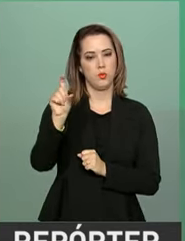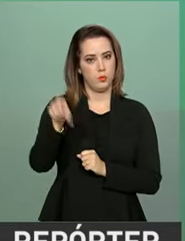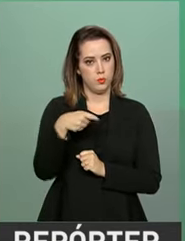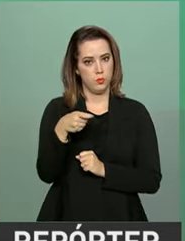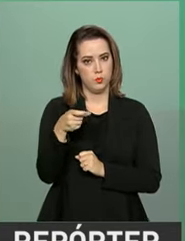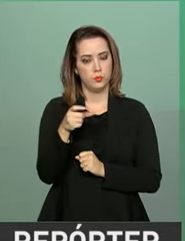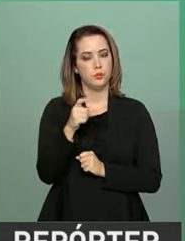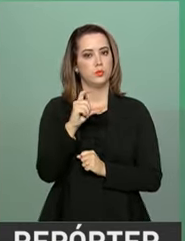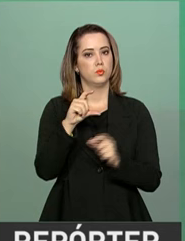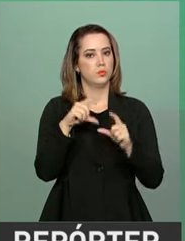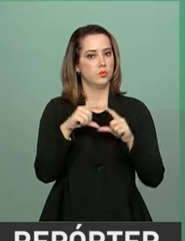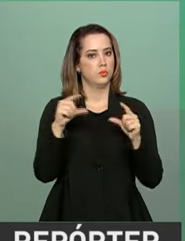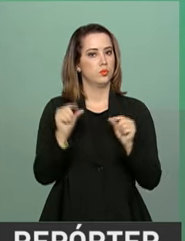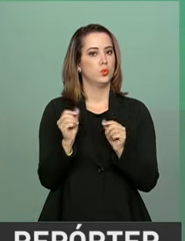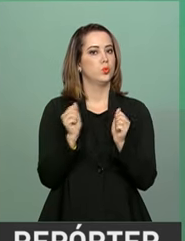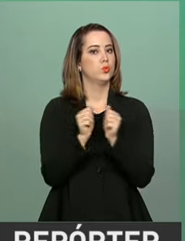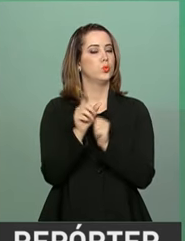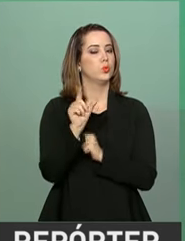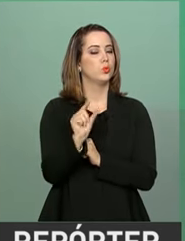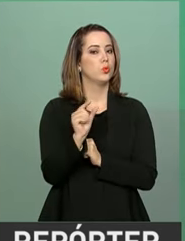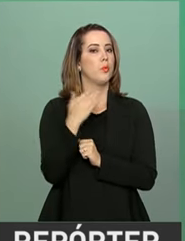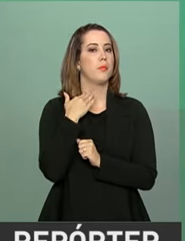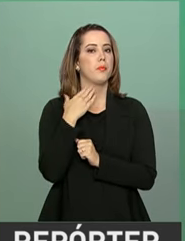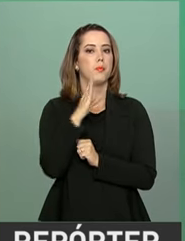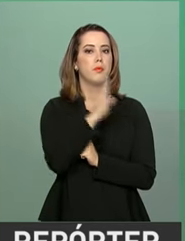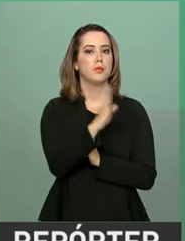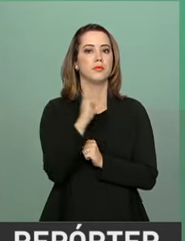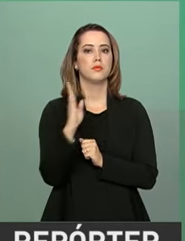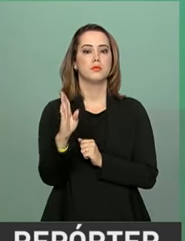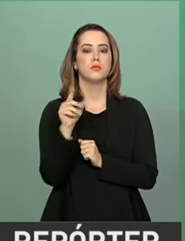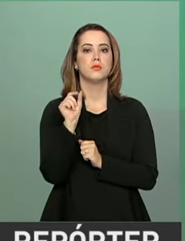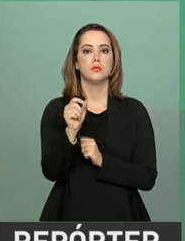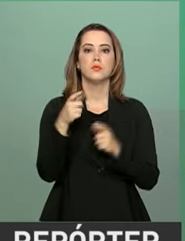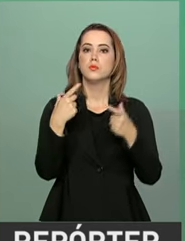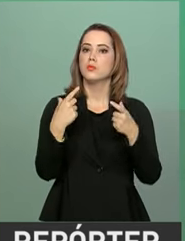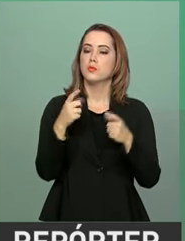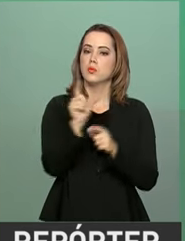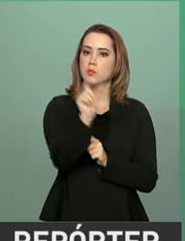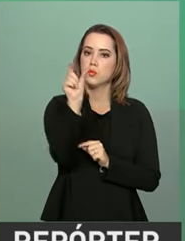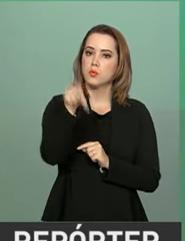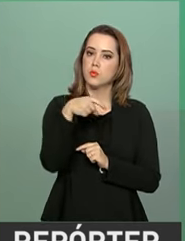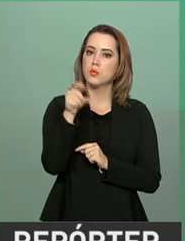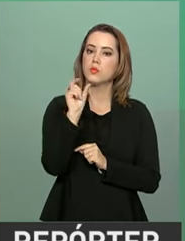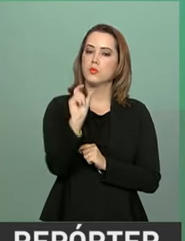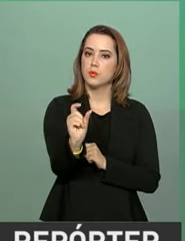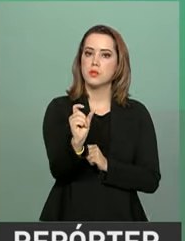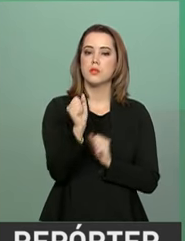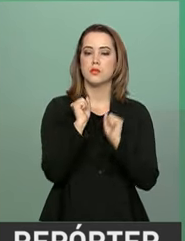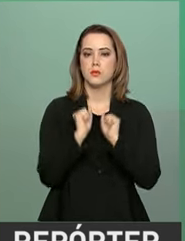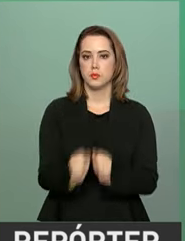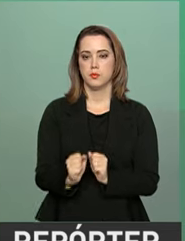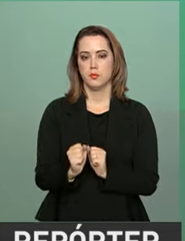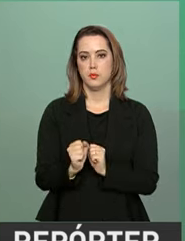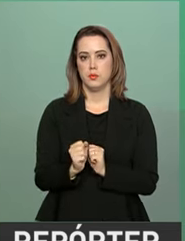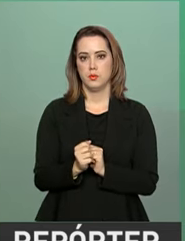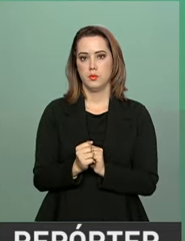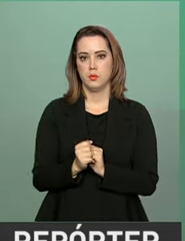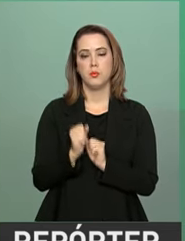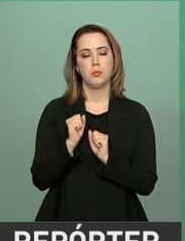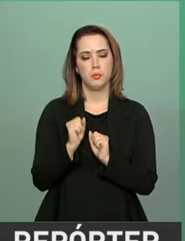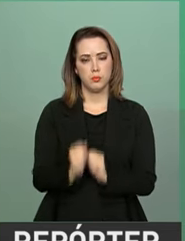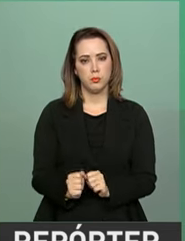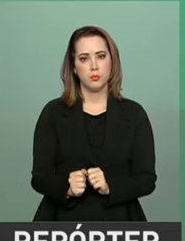em cooperação com o Banco do Brasil, onde este cartão, ou através do cartão, onde